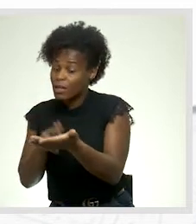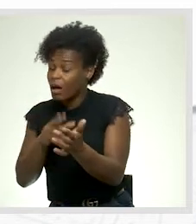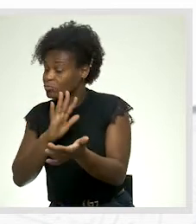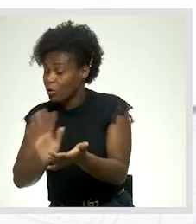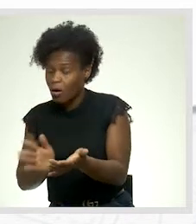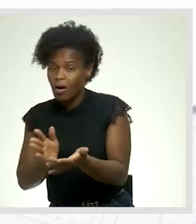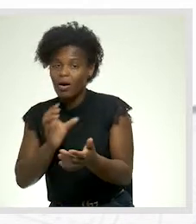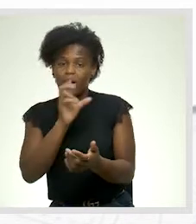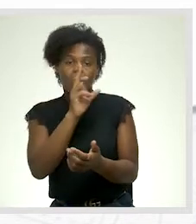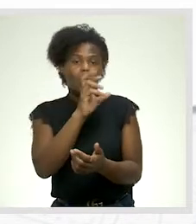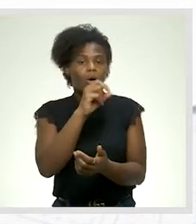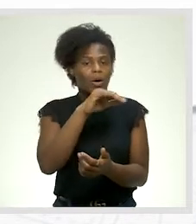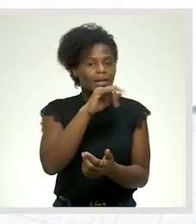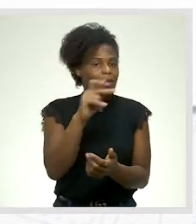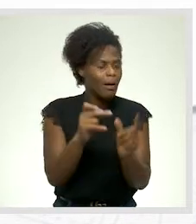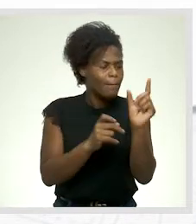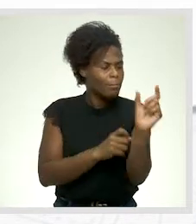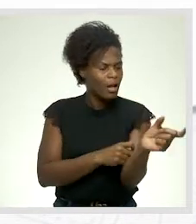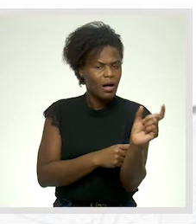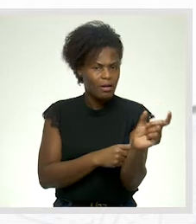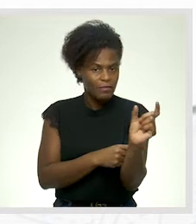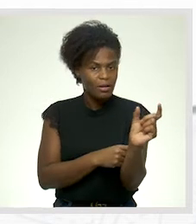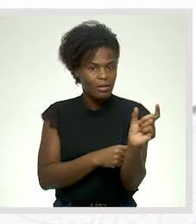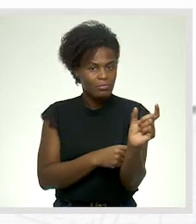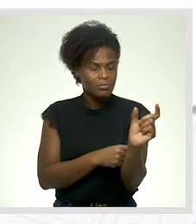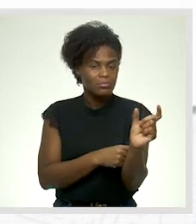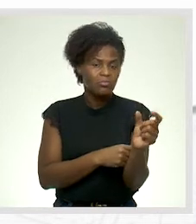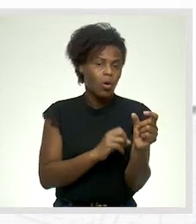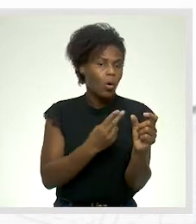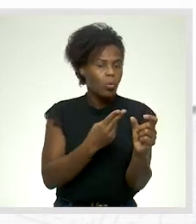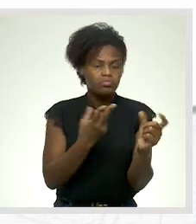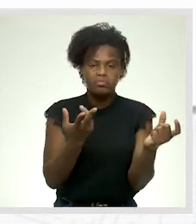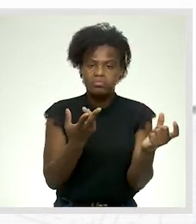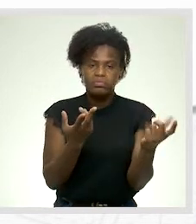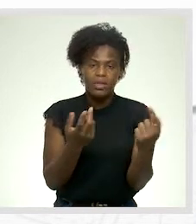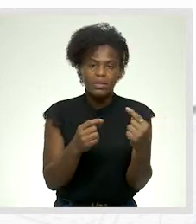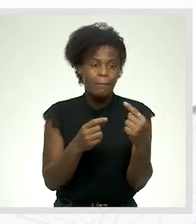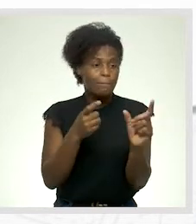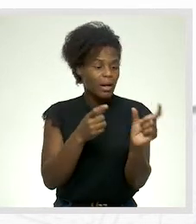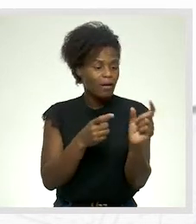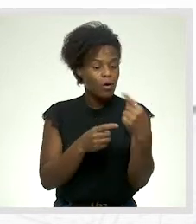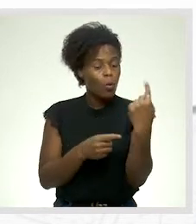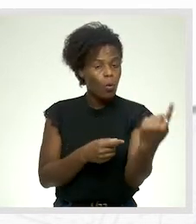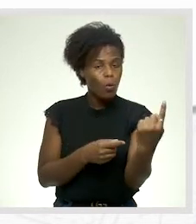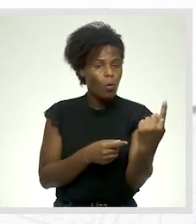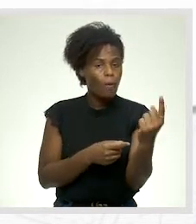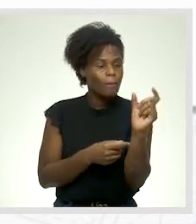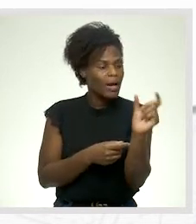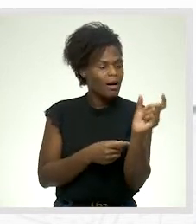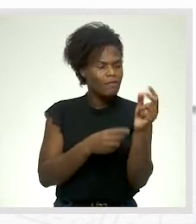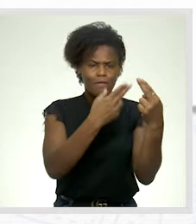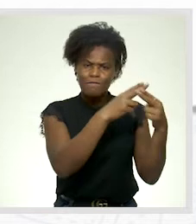exatamente, eu nem precisava dizer. E, portanto, são palavras, ou, se quiserem, termos ou expressões com